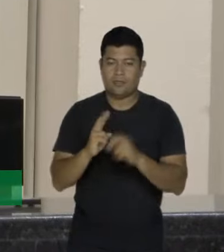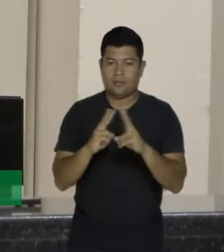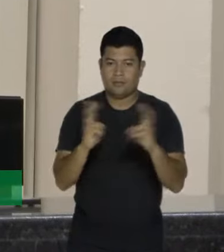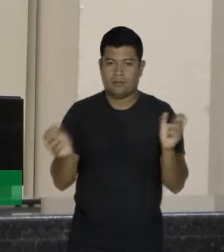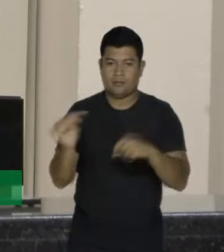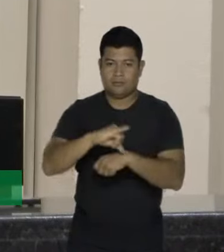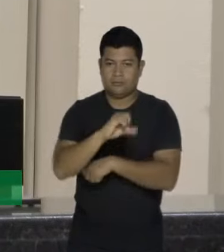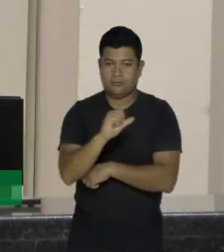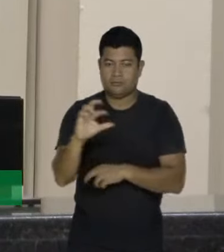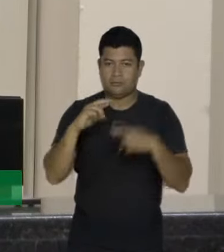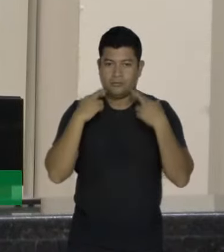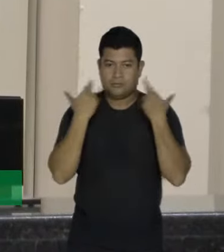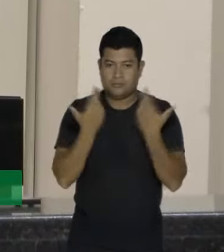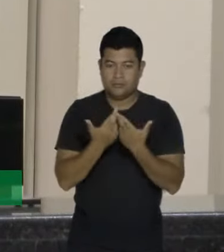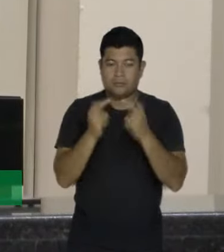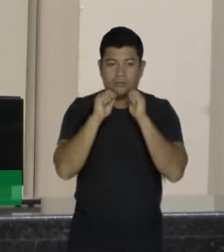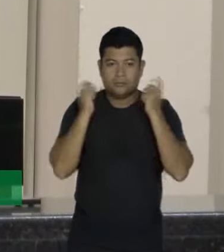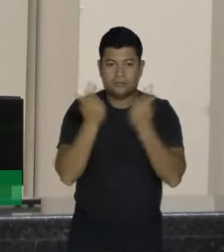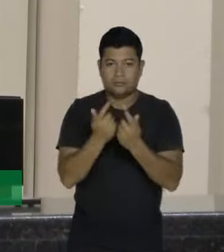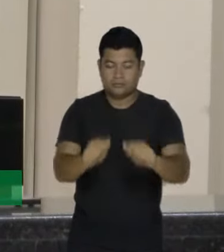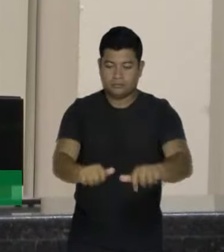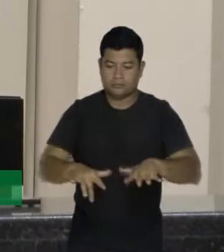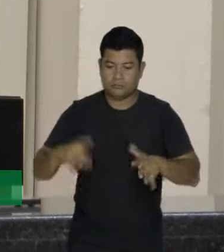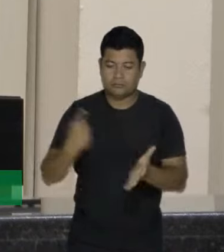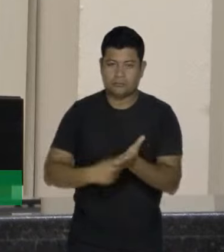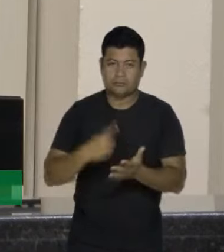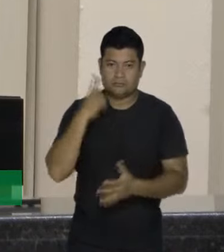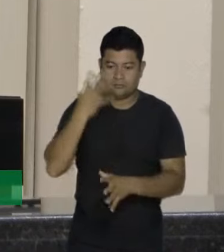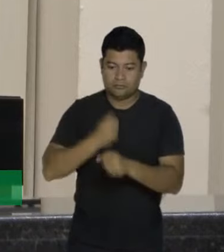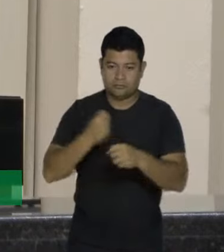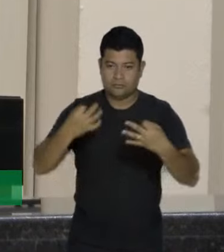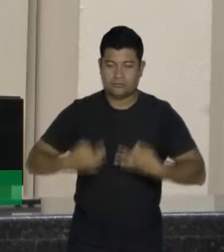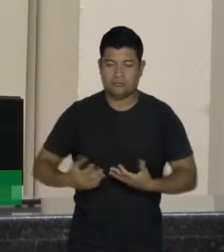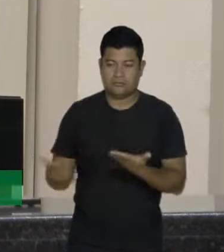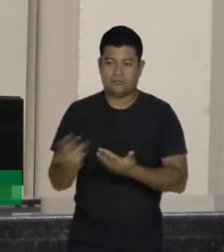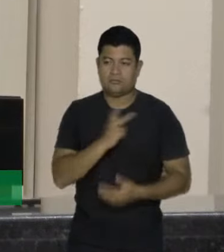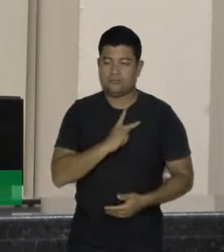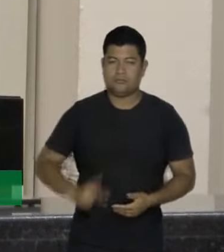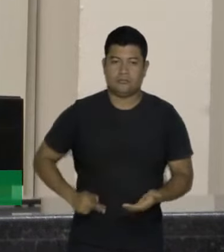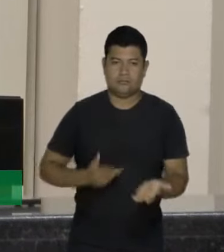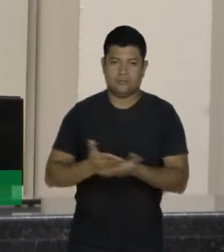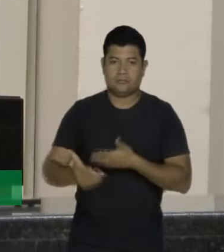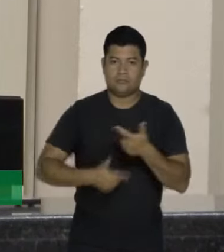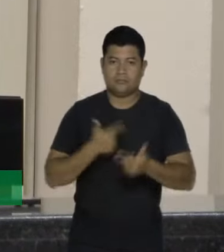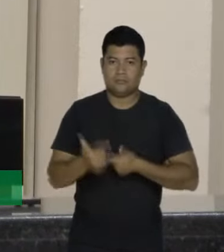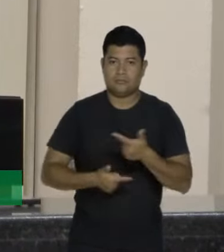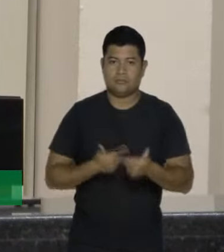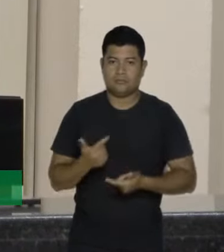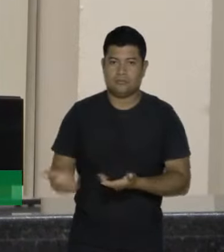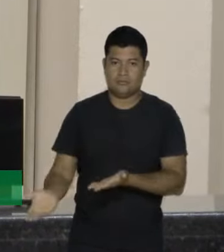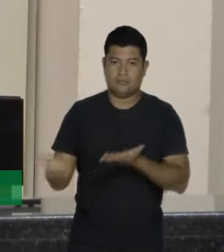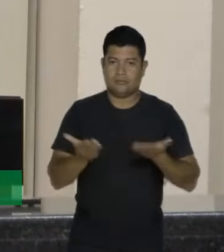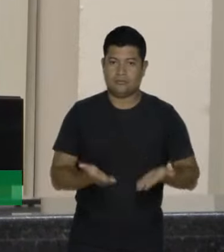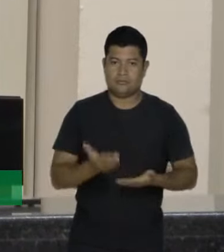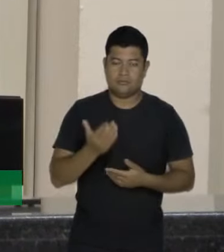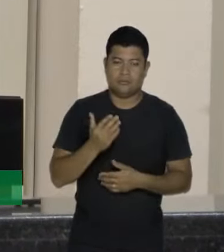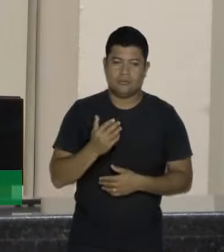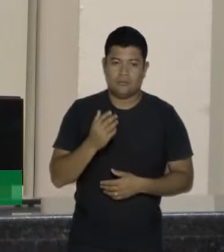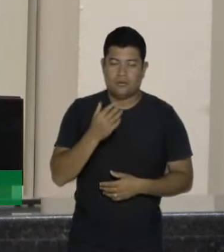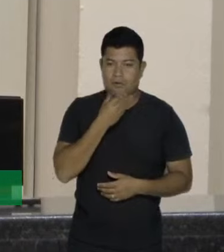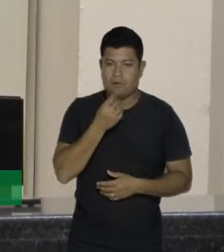LESC em sessão ordinária. Havendo quórum regimental, o senhor presidente declarou abertos trabalhos e convidou o senhor delegado